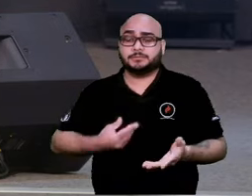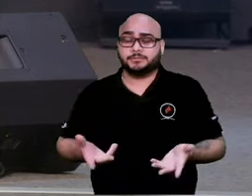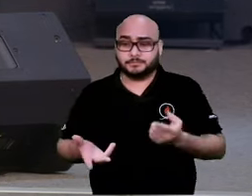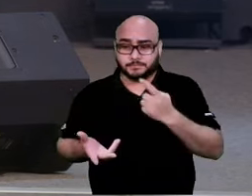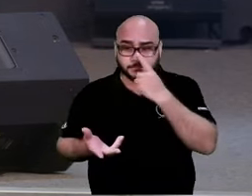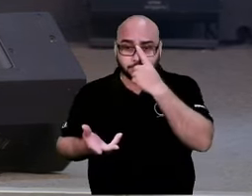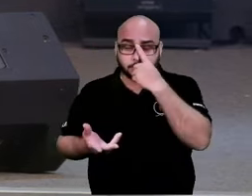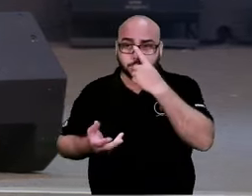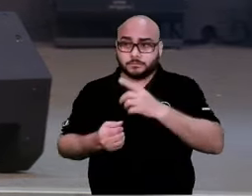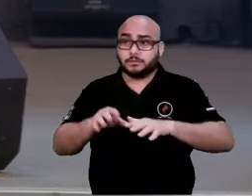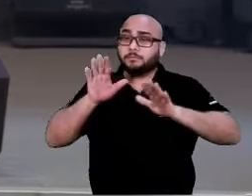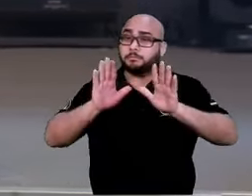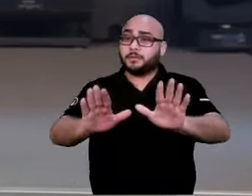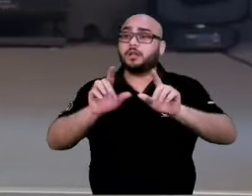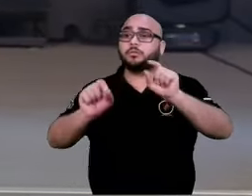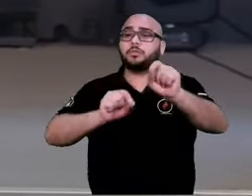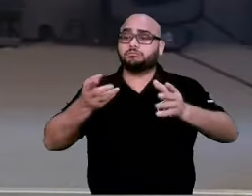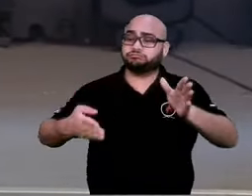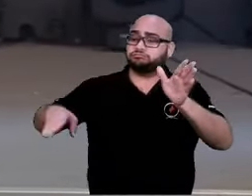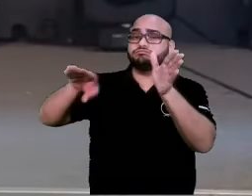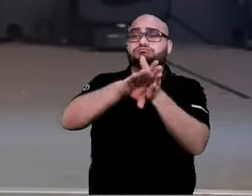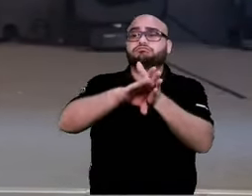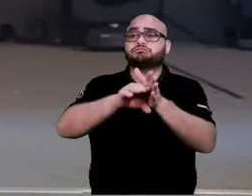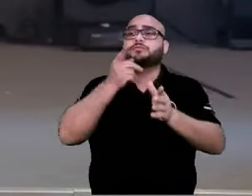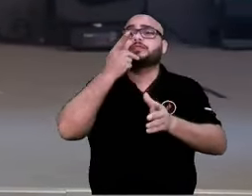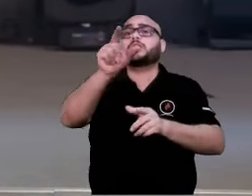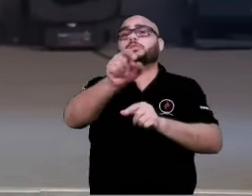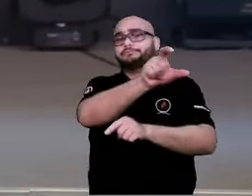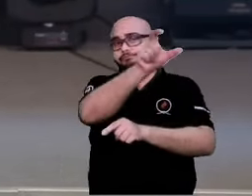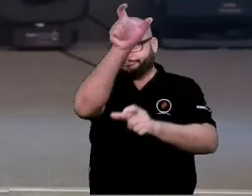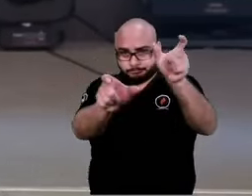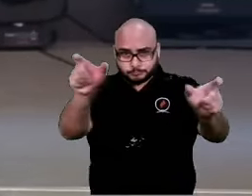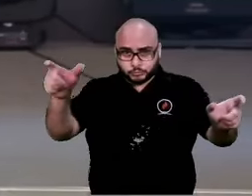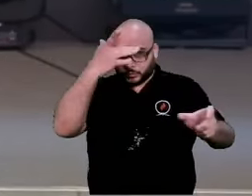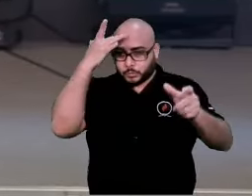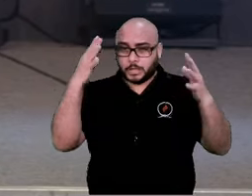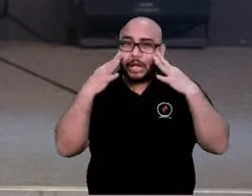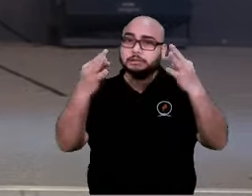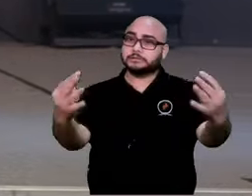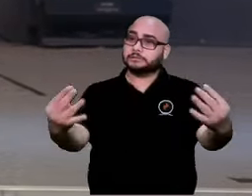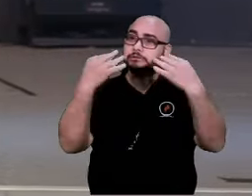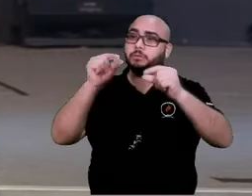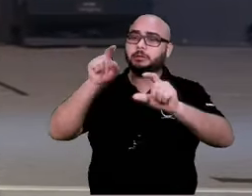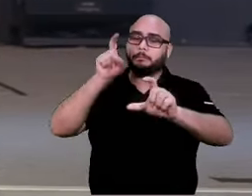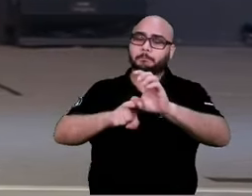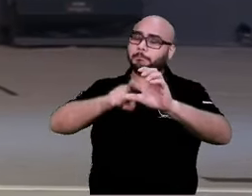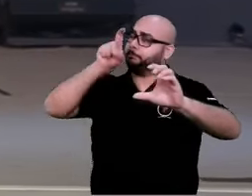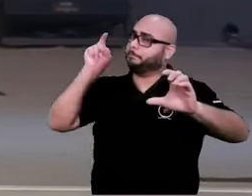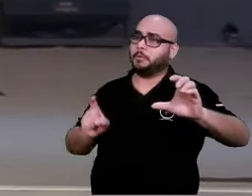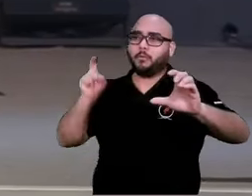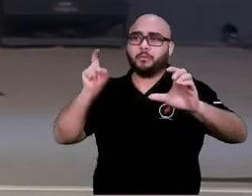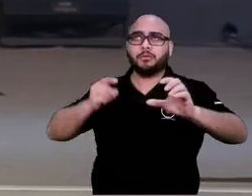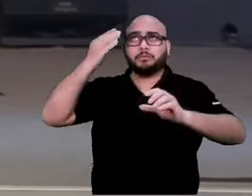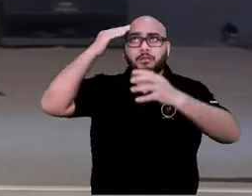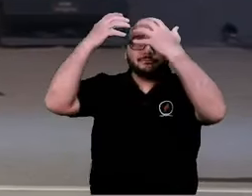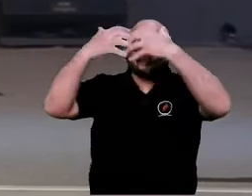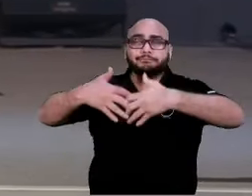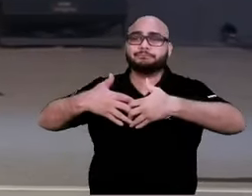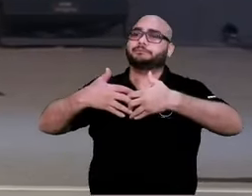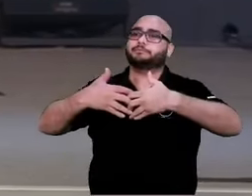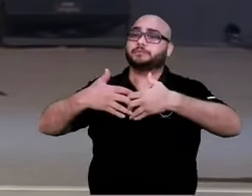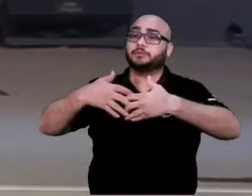mas eu vim aqui para dizer que, independente do teu nível de compreensão acerca do que Ele está falando, eu subi nesse altar